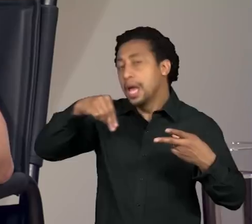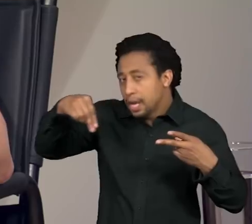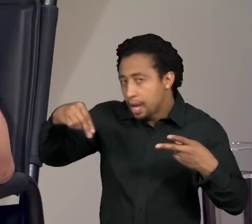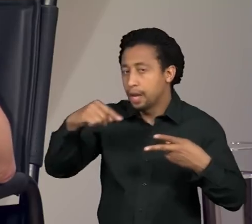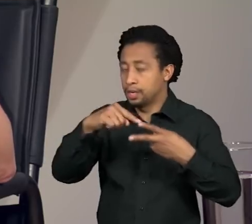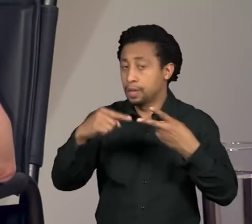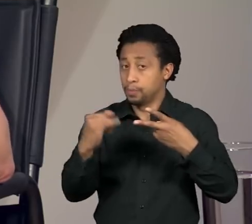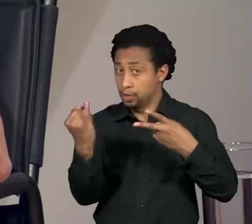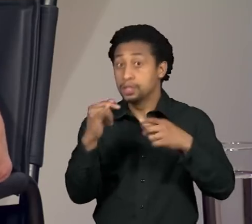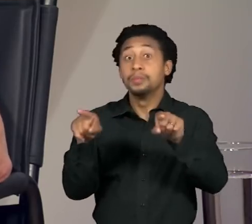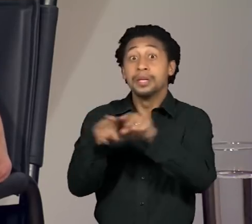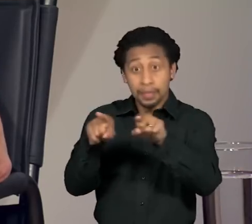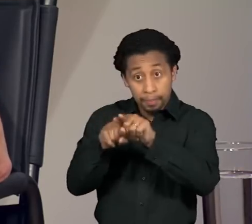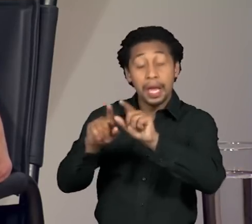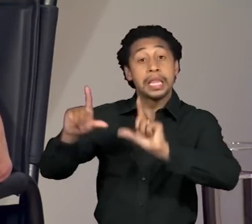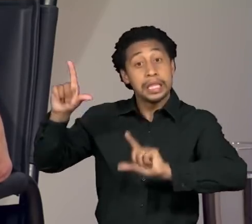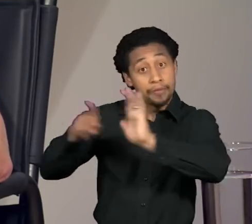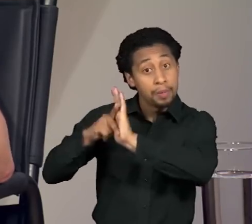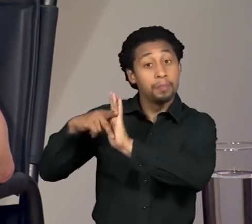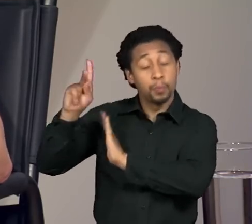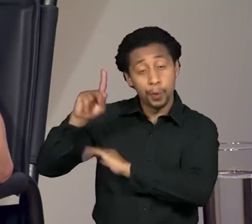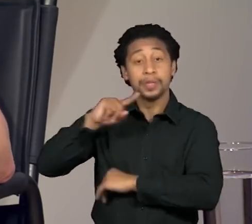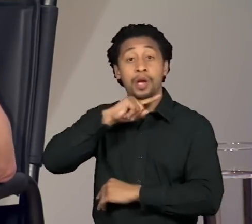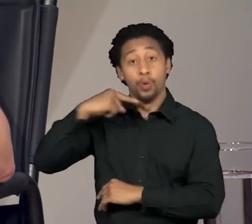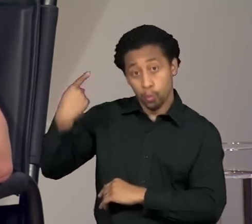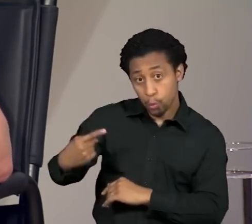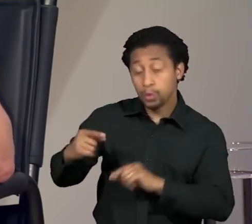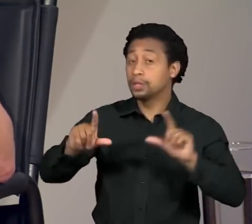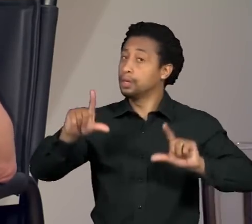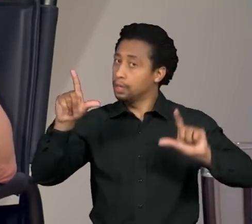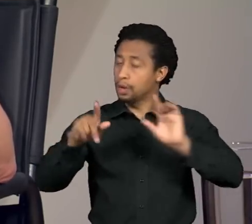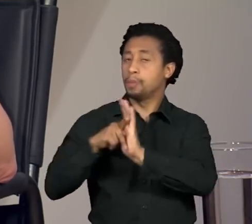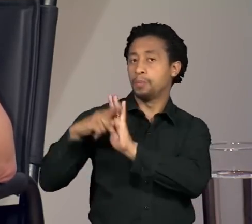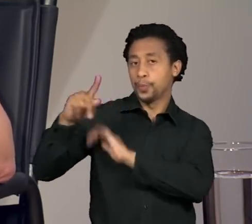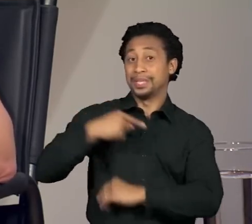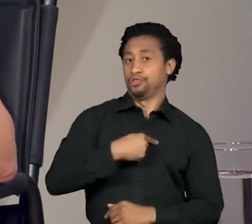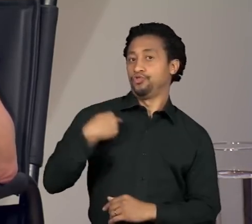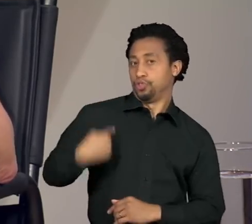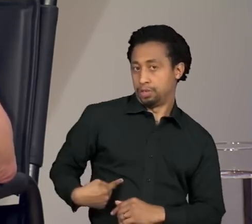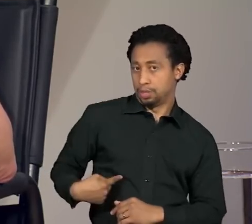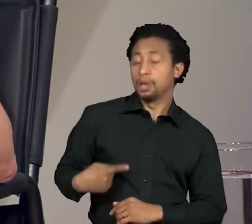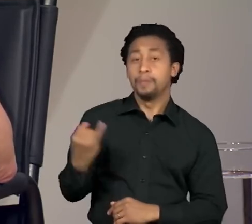o RT, os canais chineses, Al Jazeera, para a gente ter uma visão